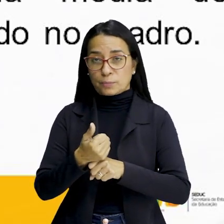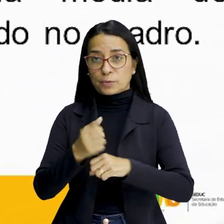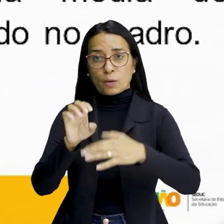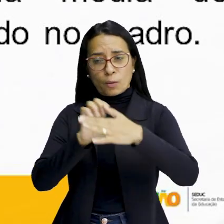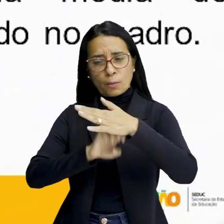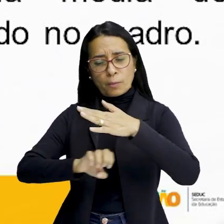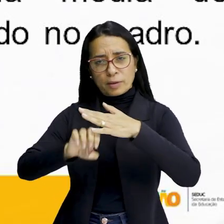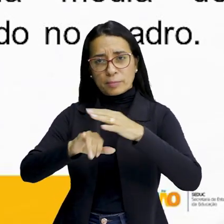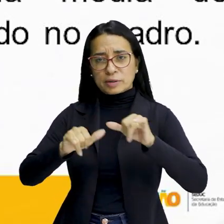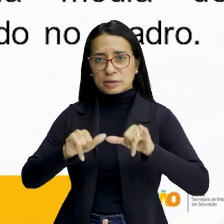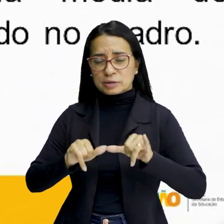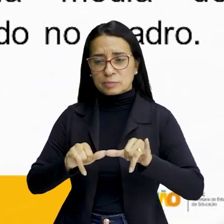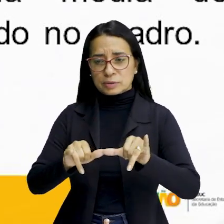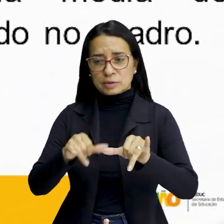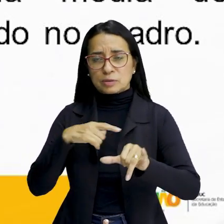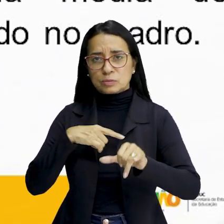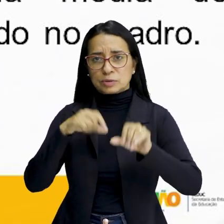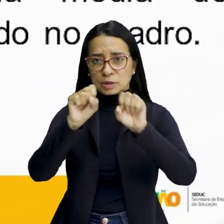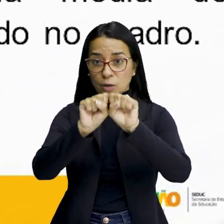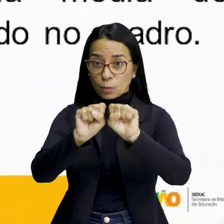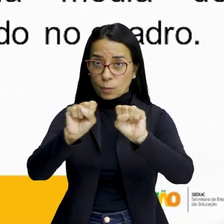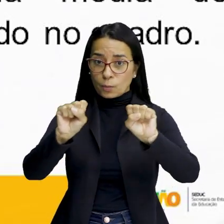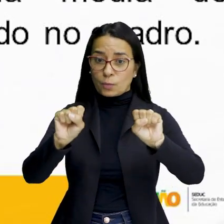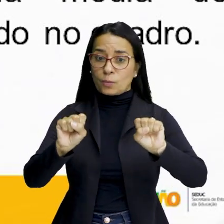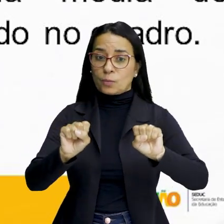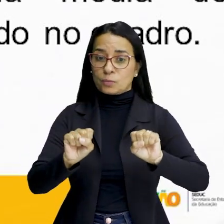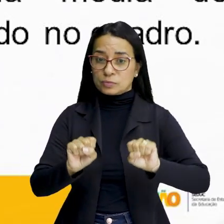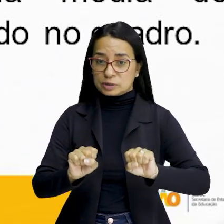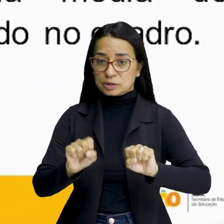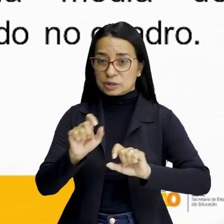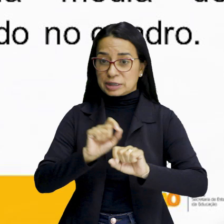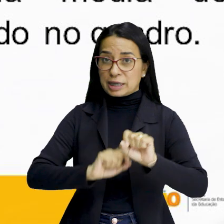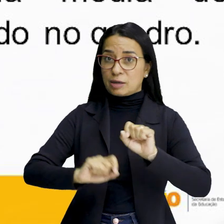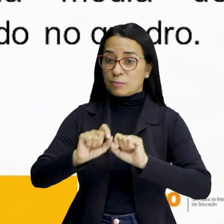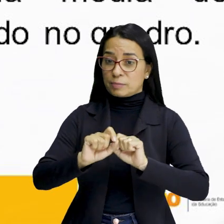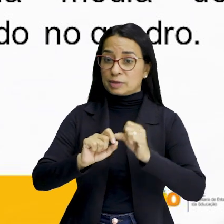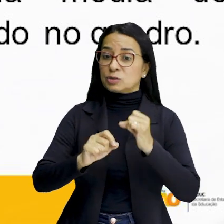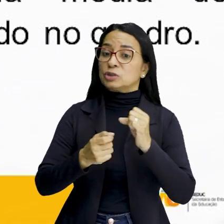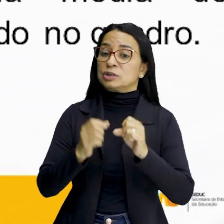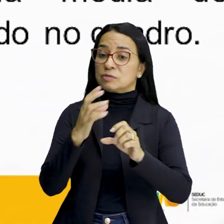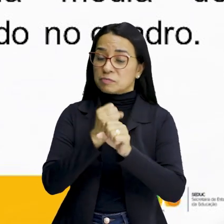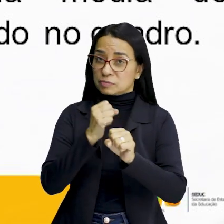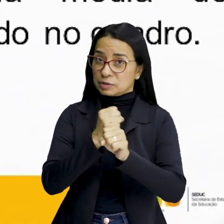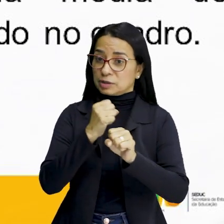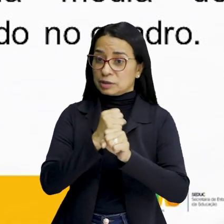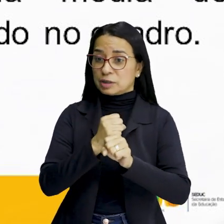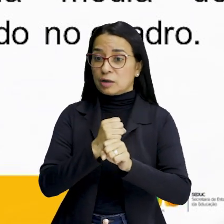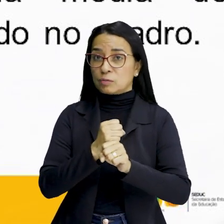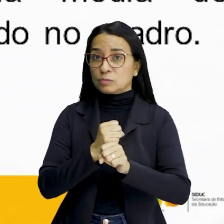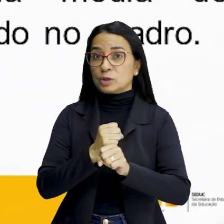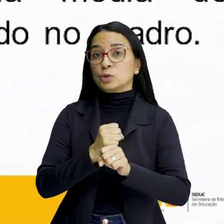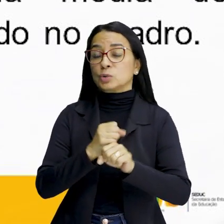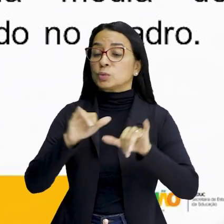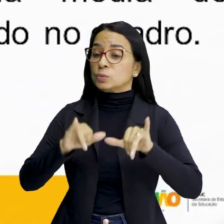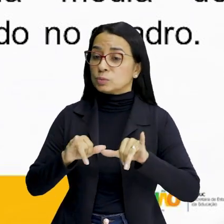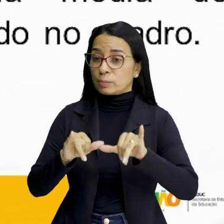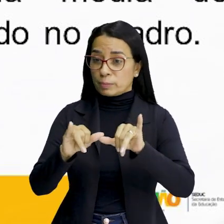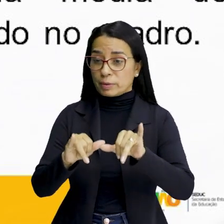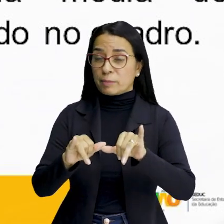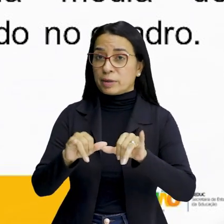uma grande rede Supermercados adota um sistema de avaliação dos faturamentos de suas